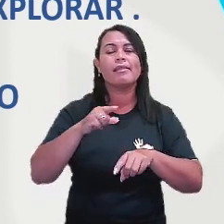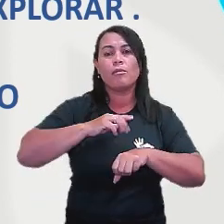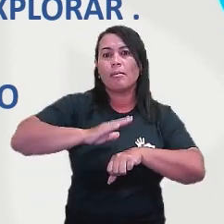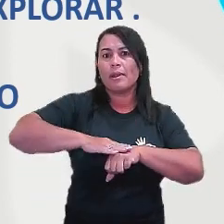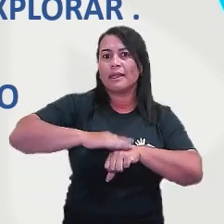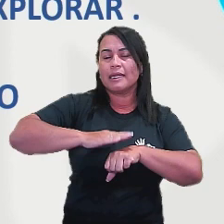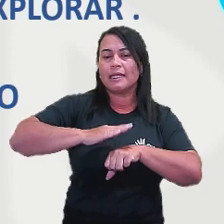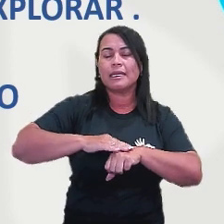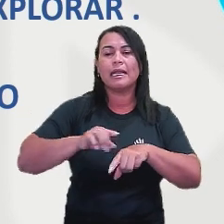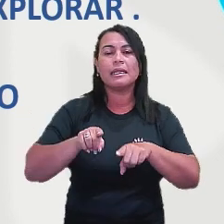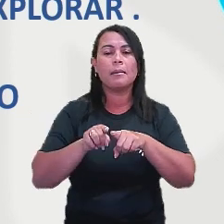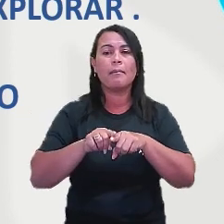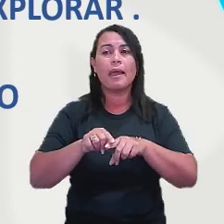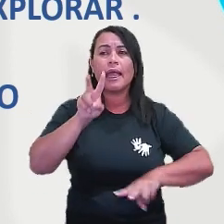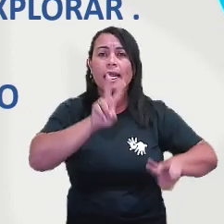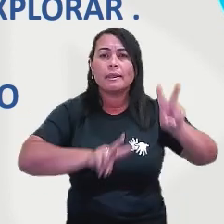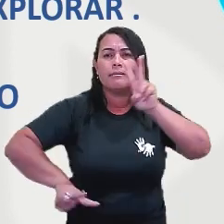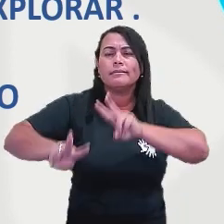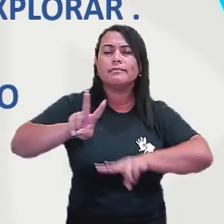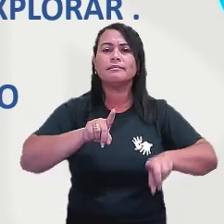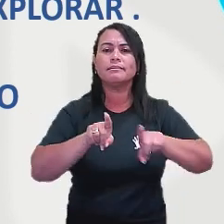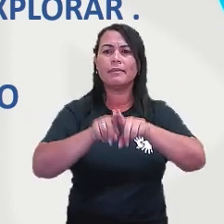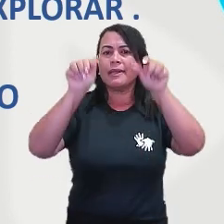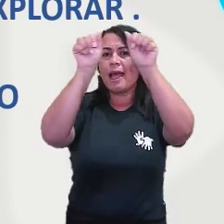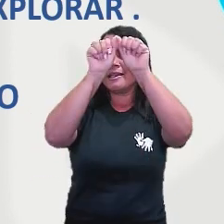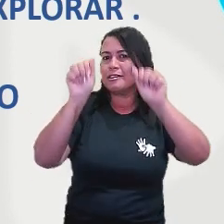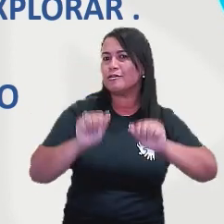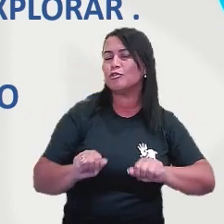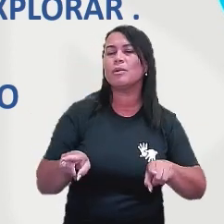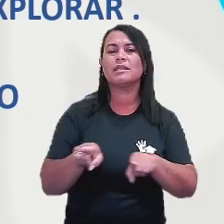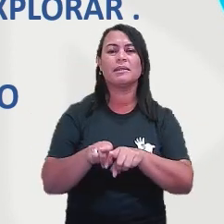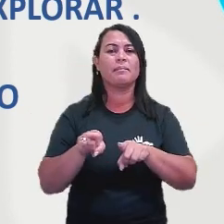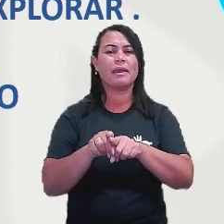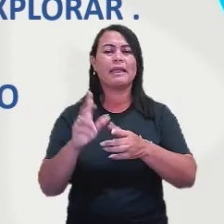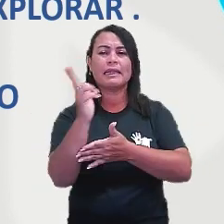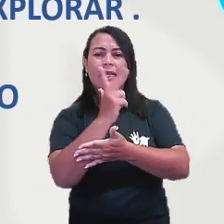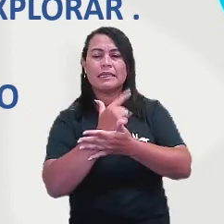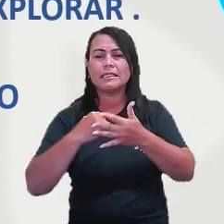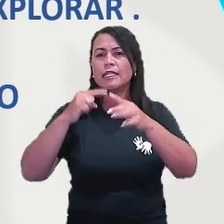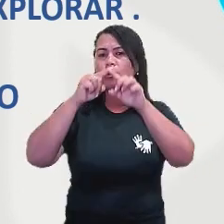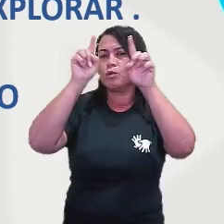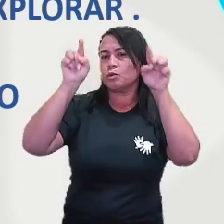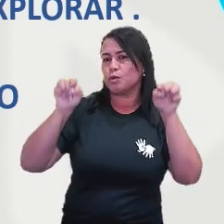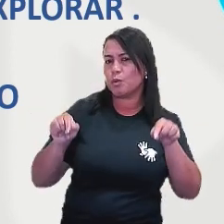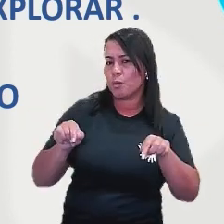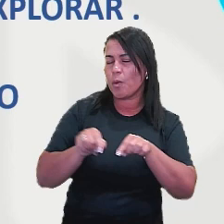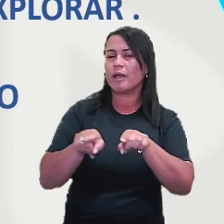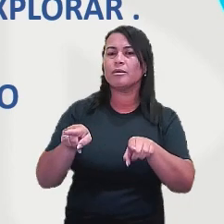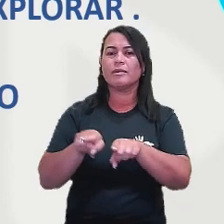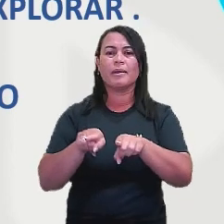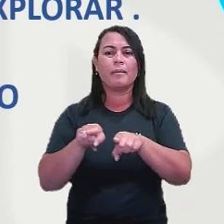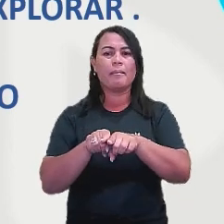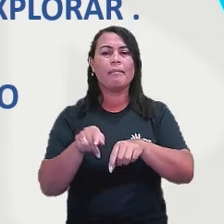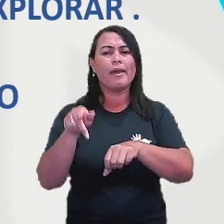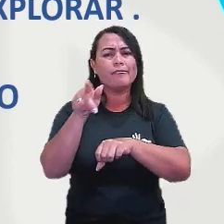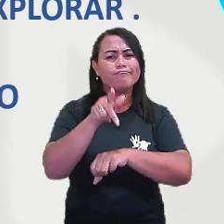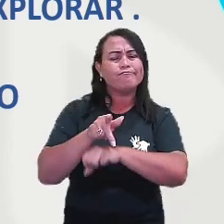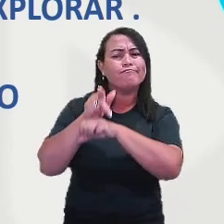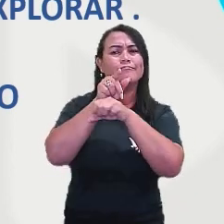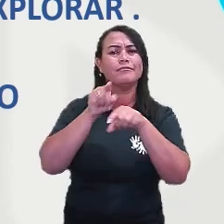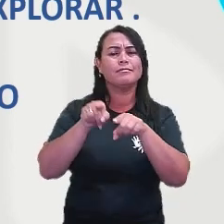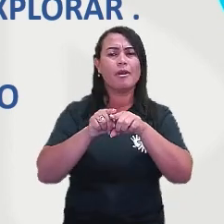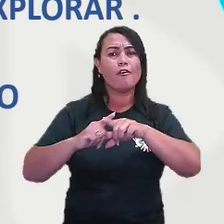apreciação e leitura de imagens, das artes visuais, desenhos, quadros, audiovisuais,